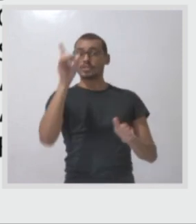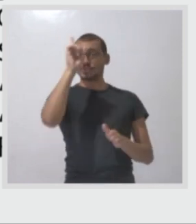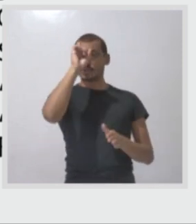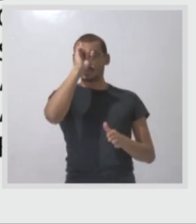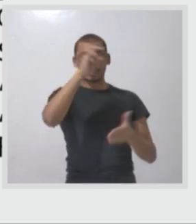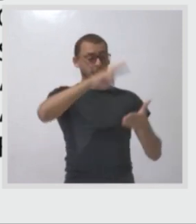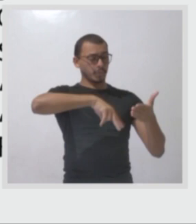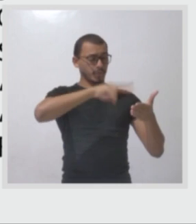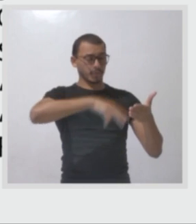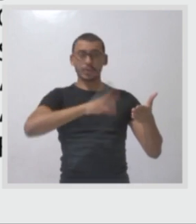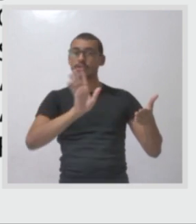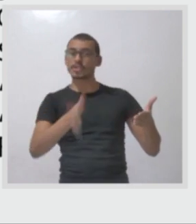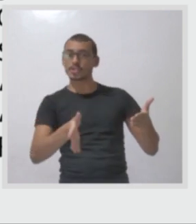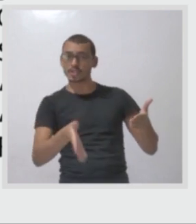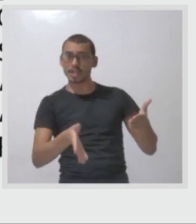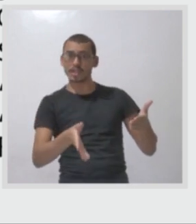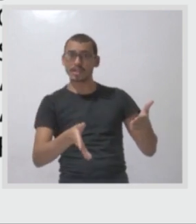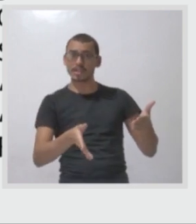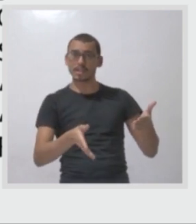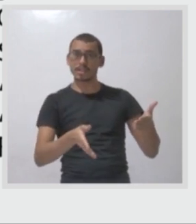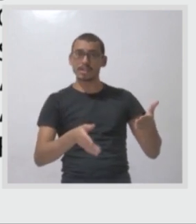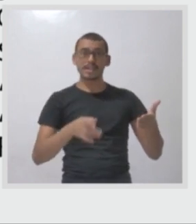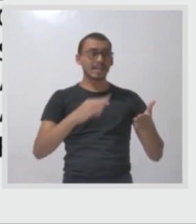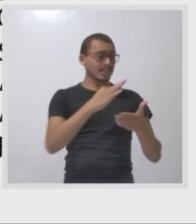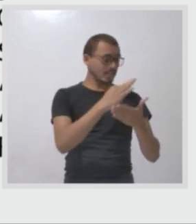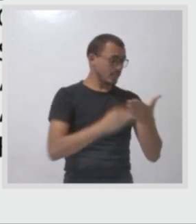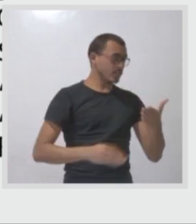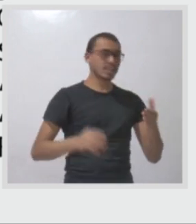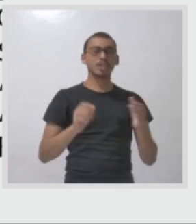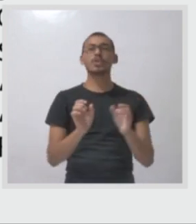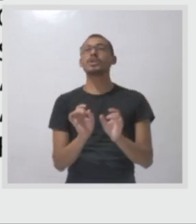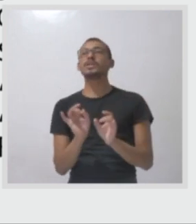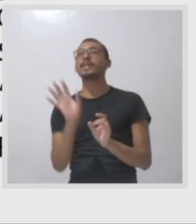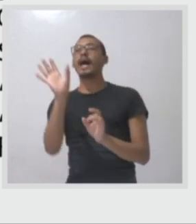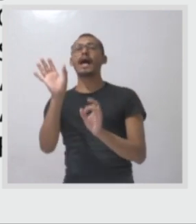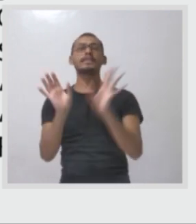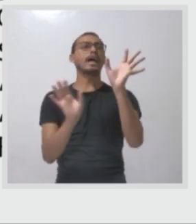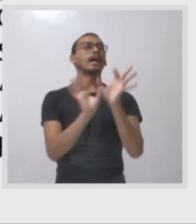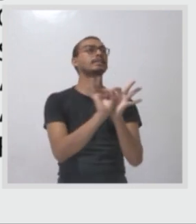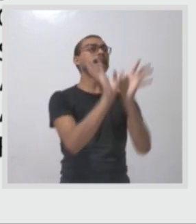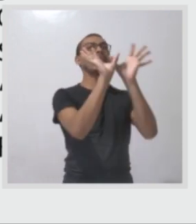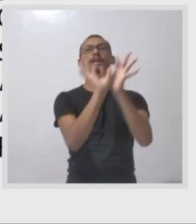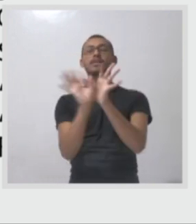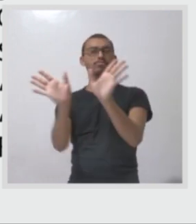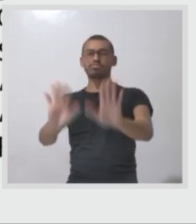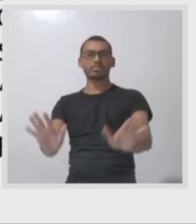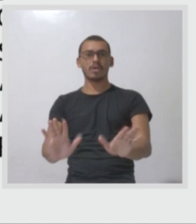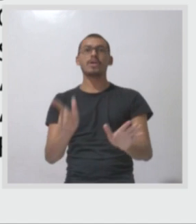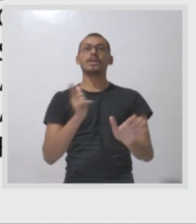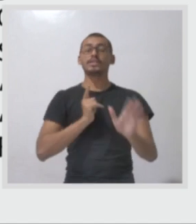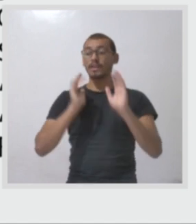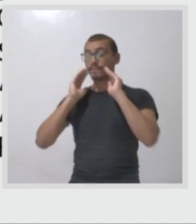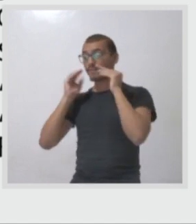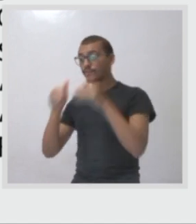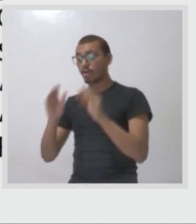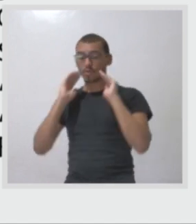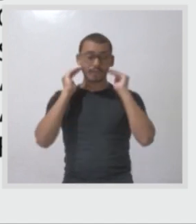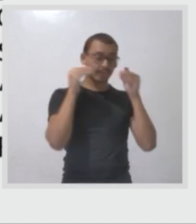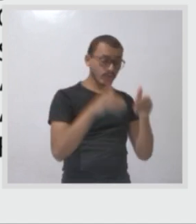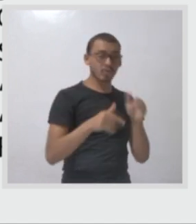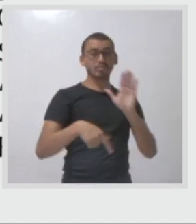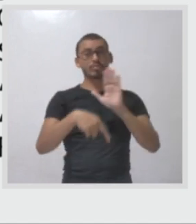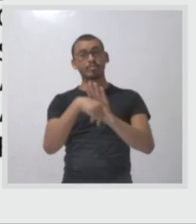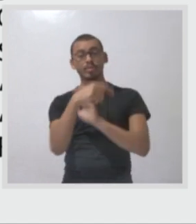dia. E esses textos, eles não estão soltos no mundo. Eles têm portadores diferenciados. E o que são os